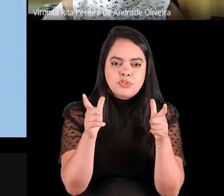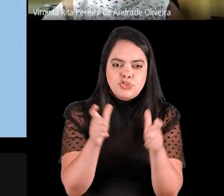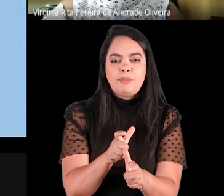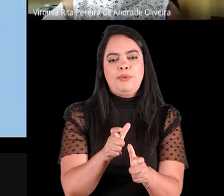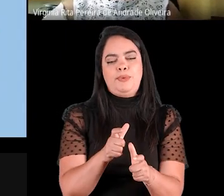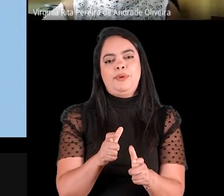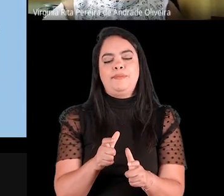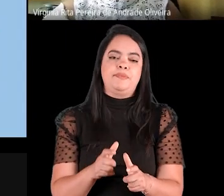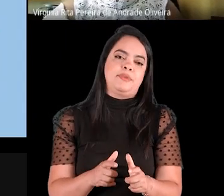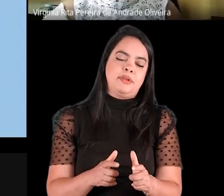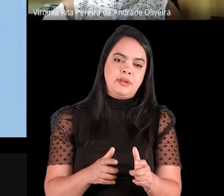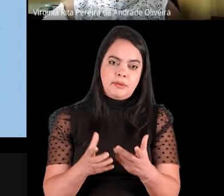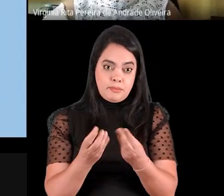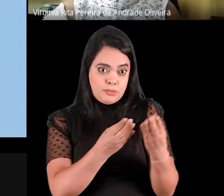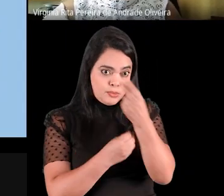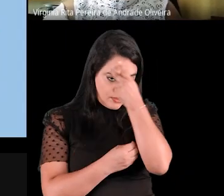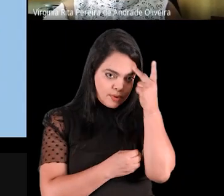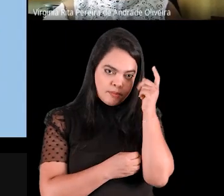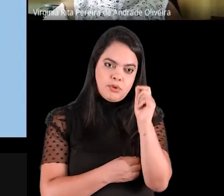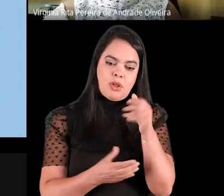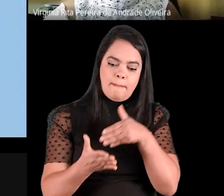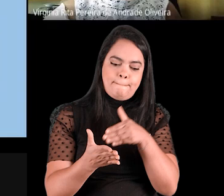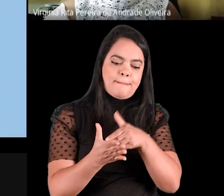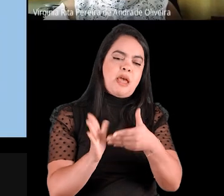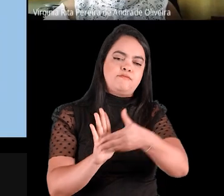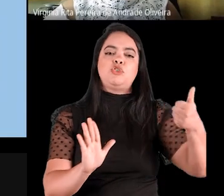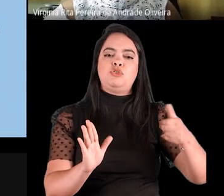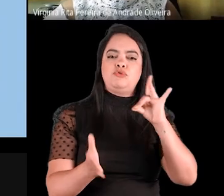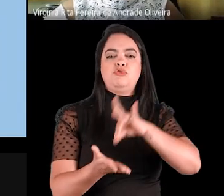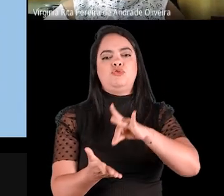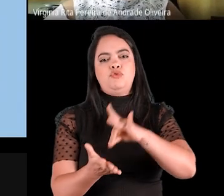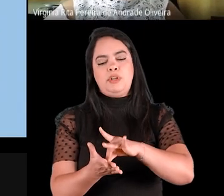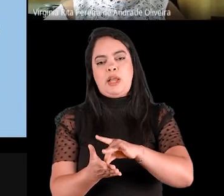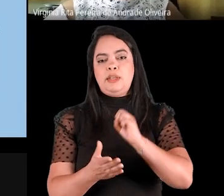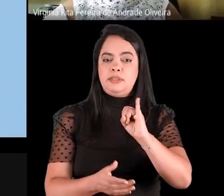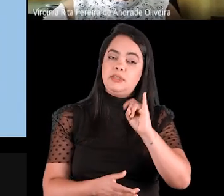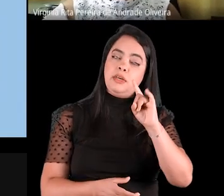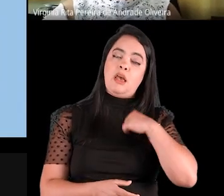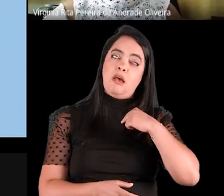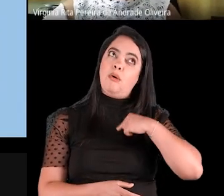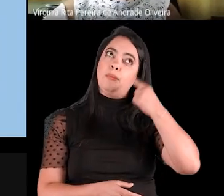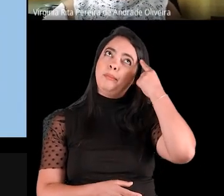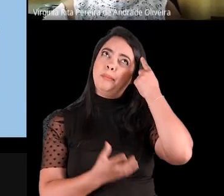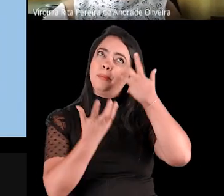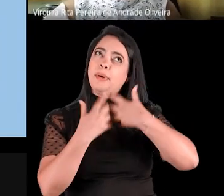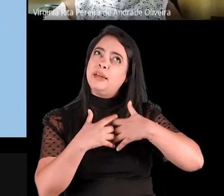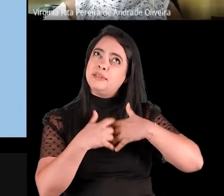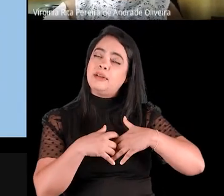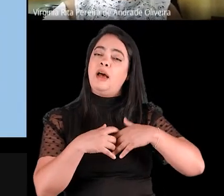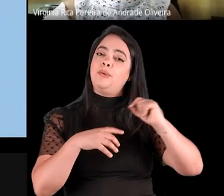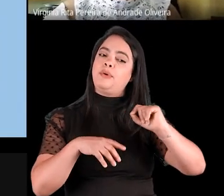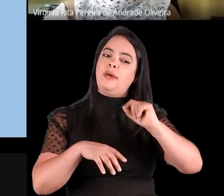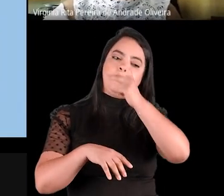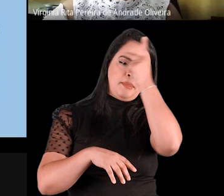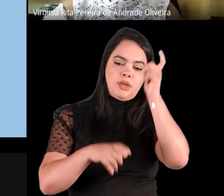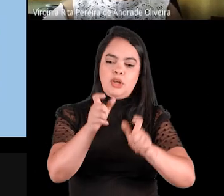muitas pessoas, eu vou tirar essa barreira realmente, né? Se eu penso num contexto que eu contemplo as diferenças